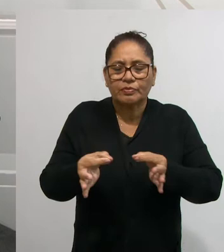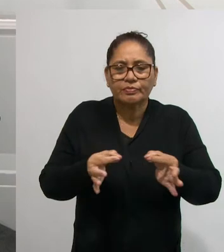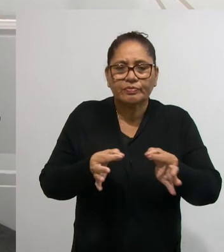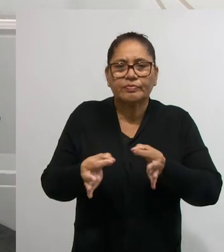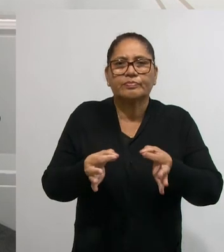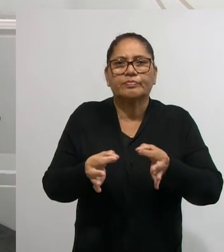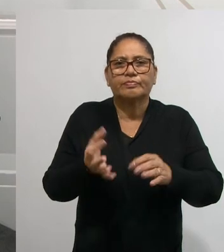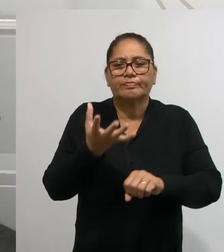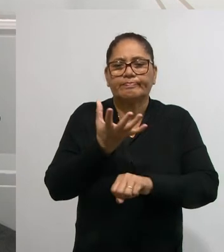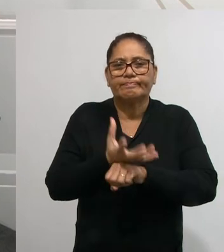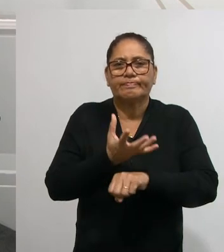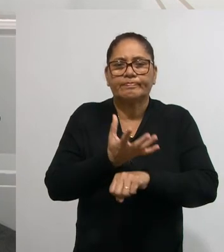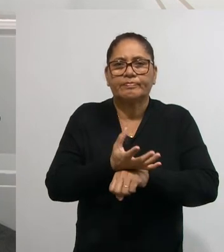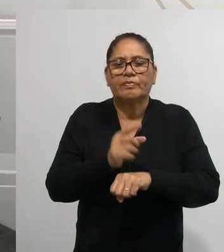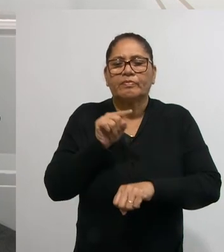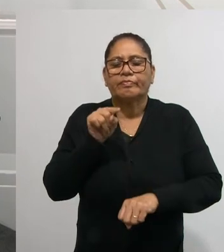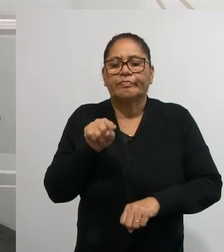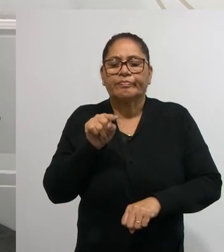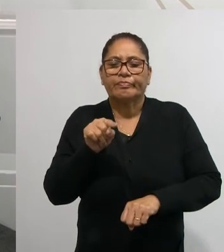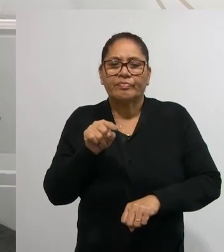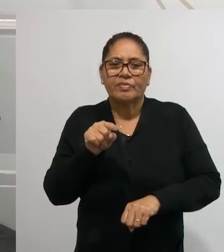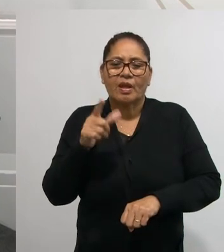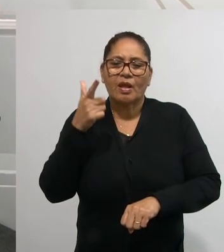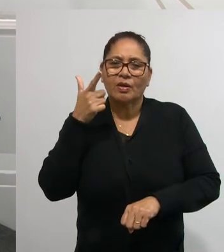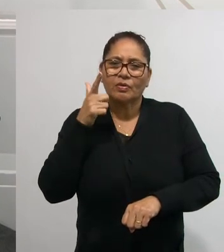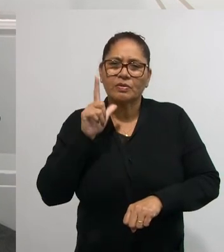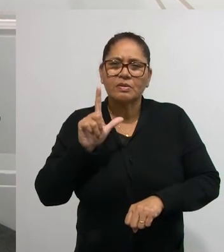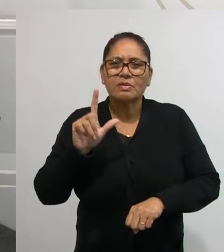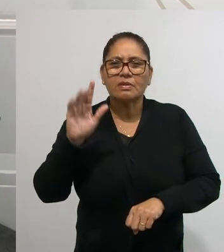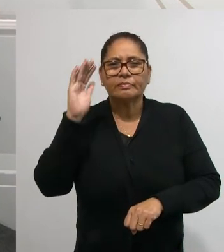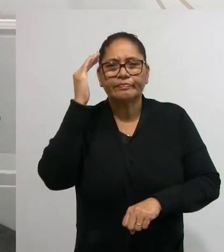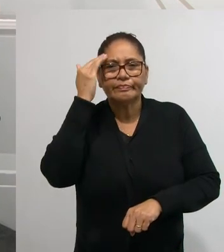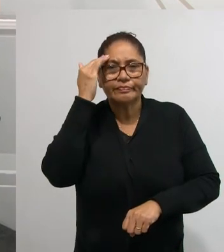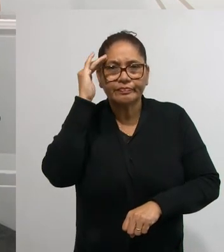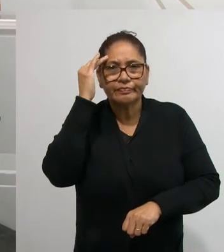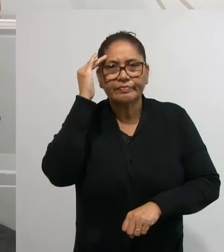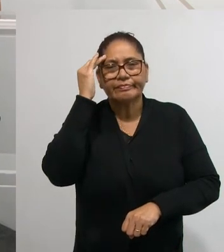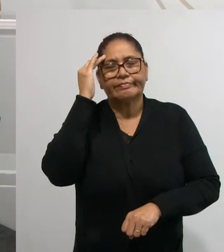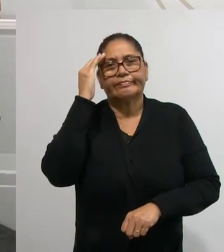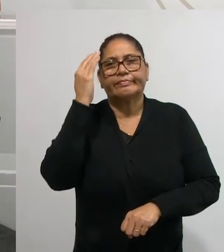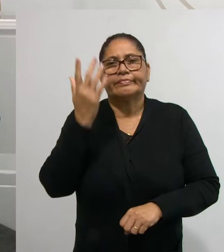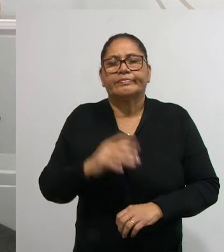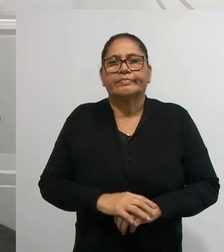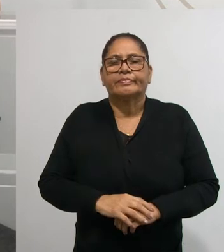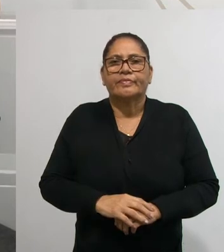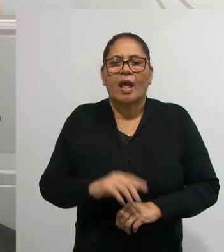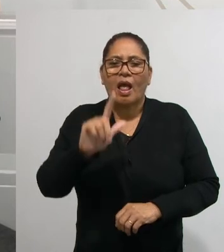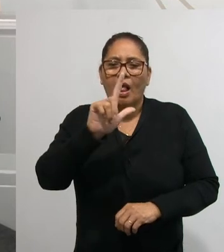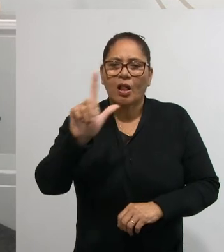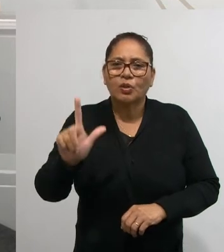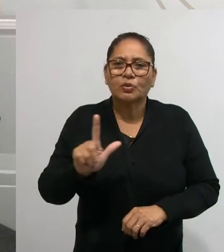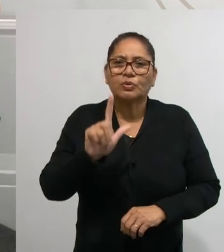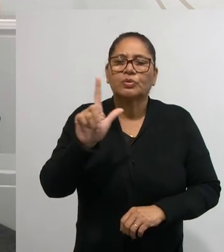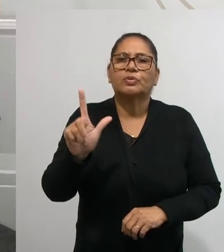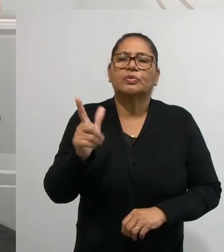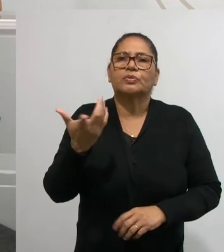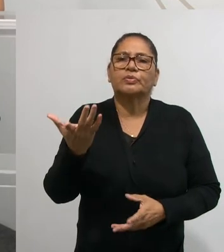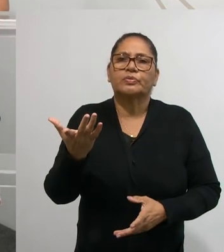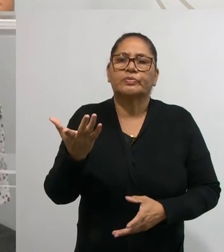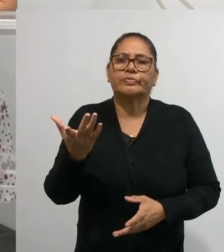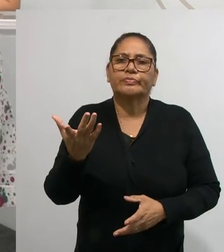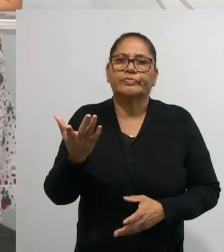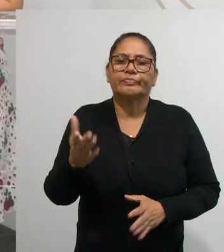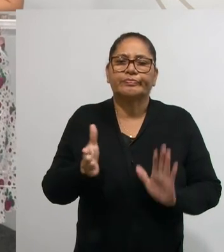toda a organização da disciplina para que você consiga compreender e entender a lógica né das